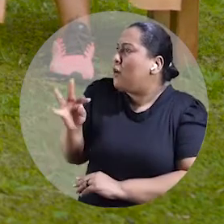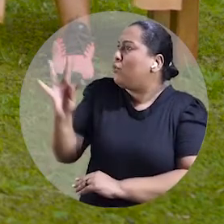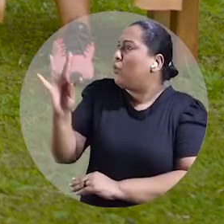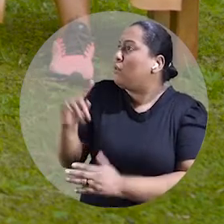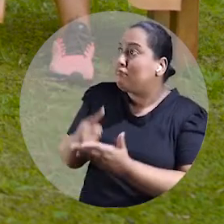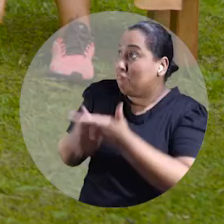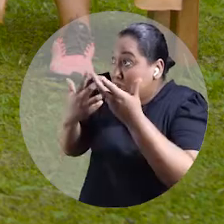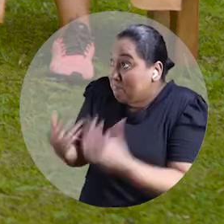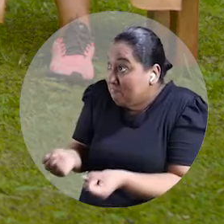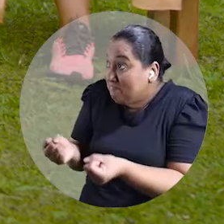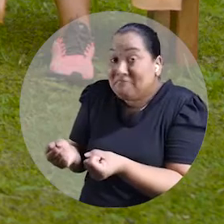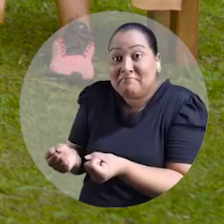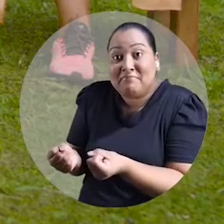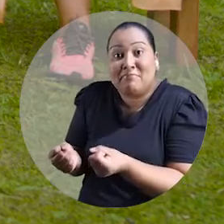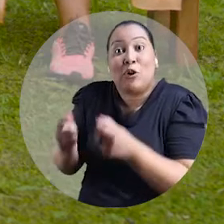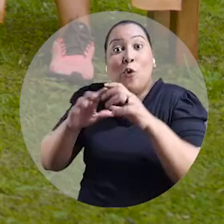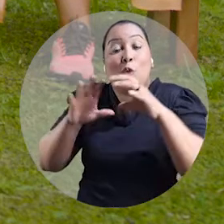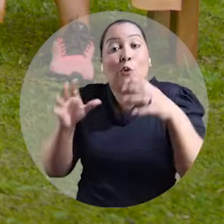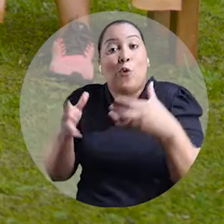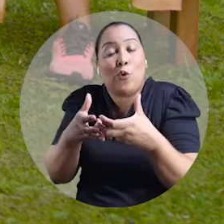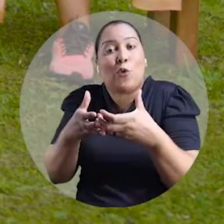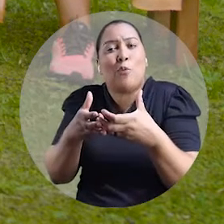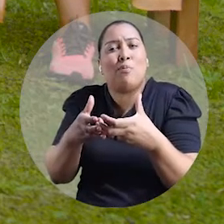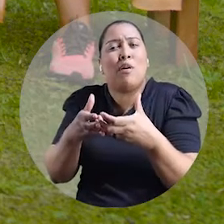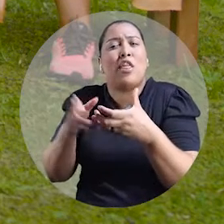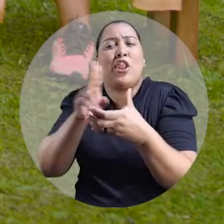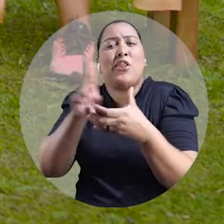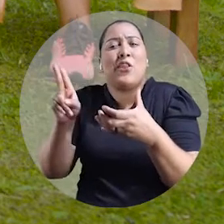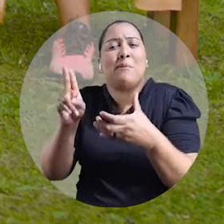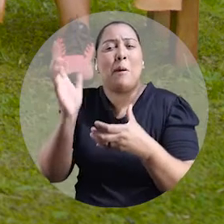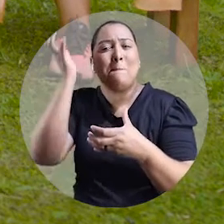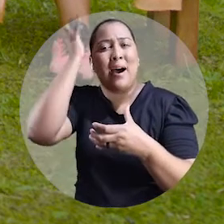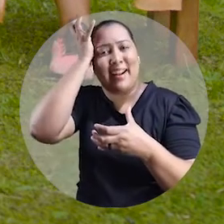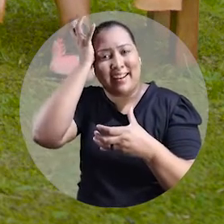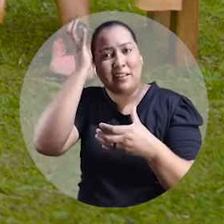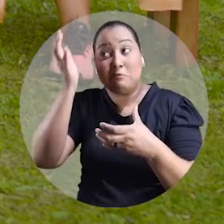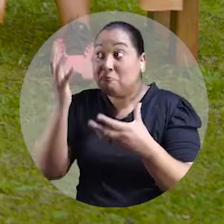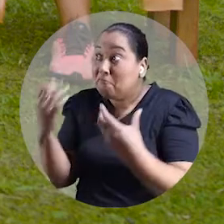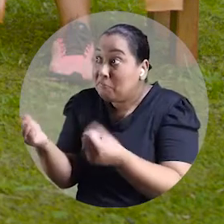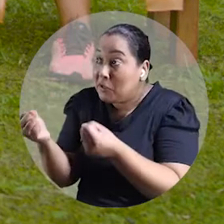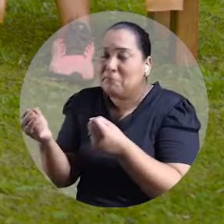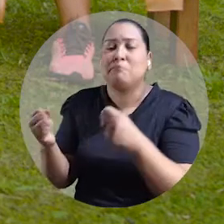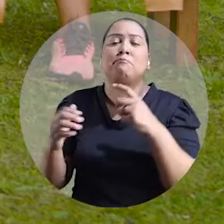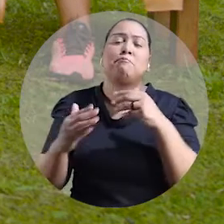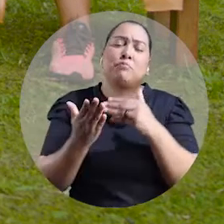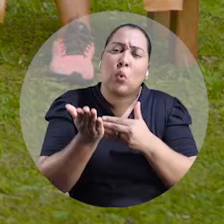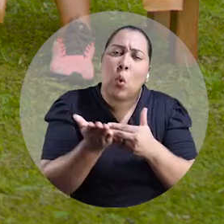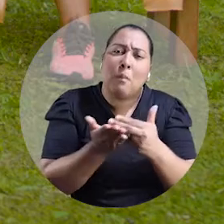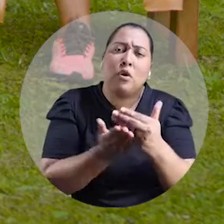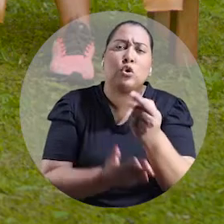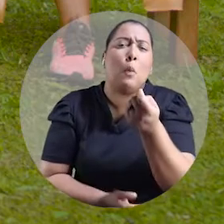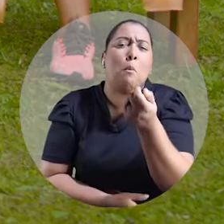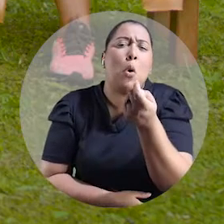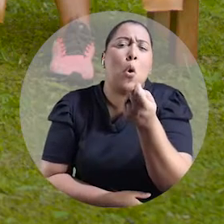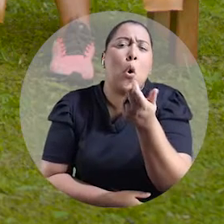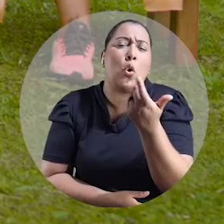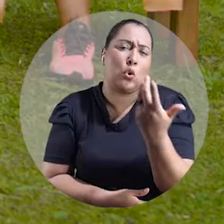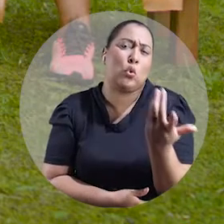Grosso e o coletivo literário Maria Taquara. E daí no começo foram